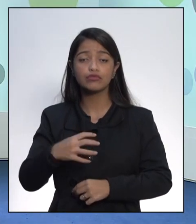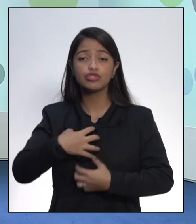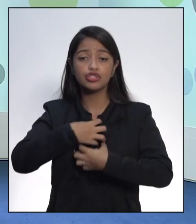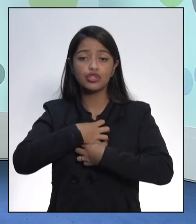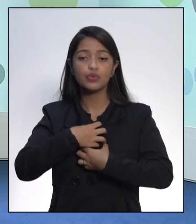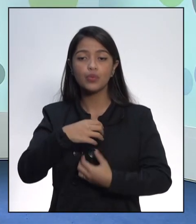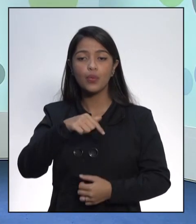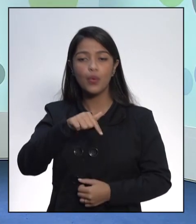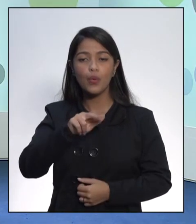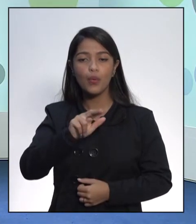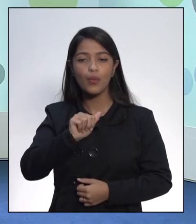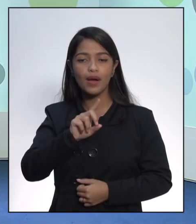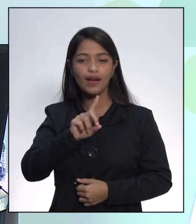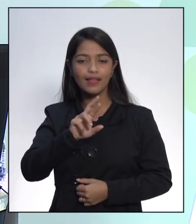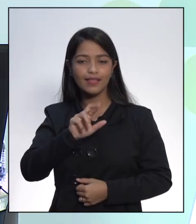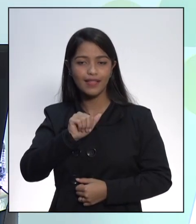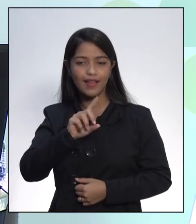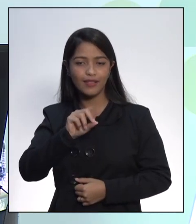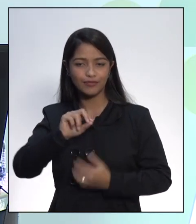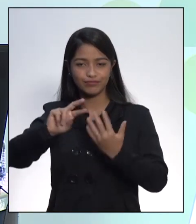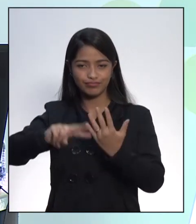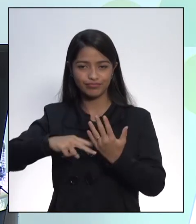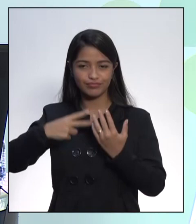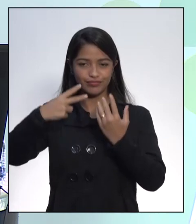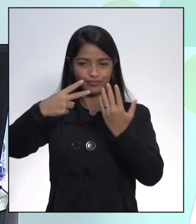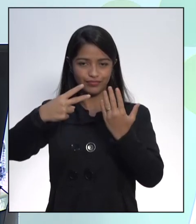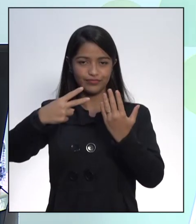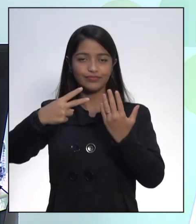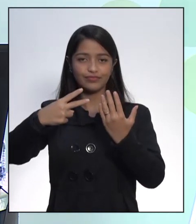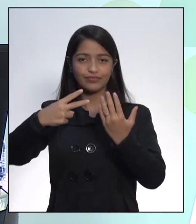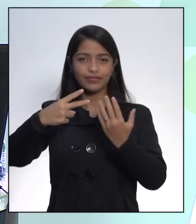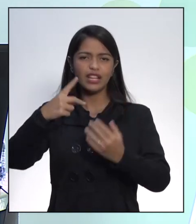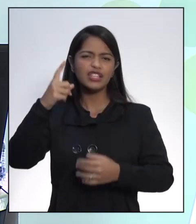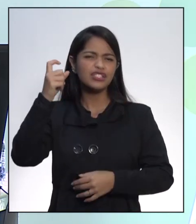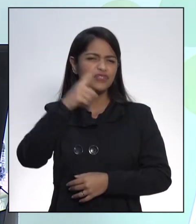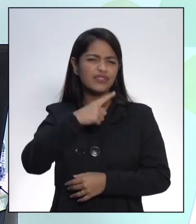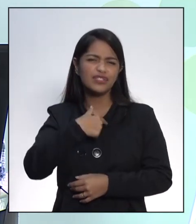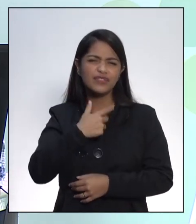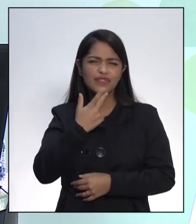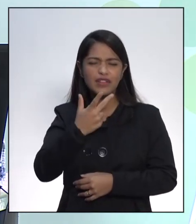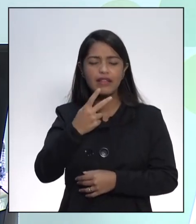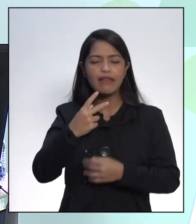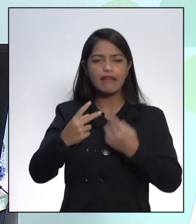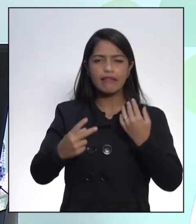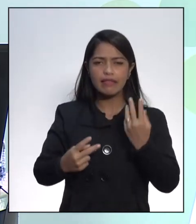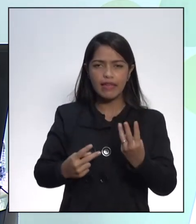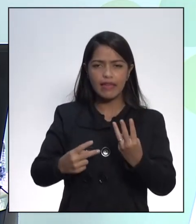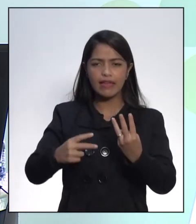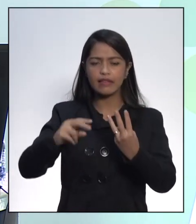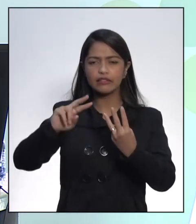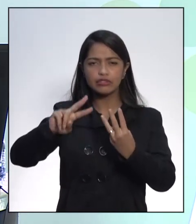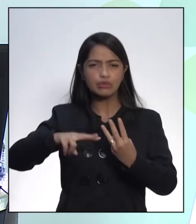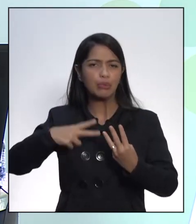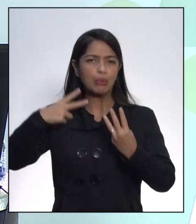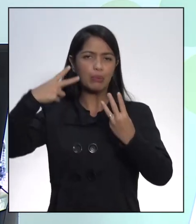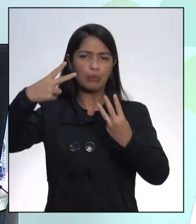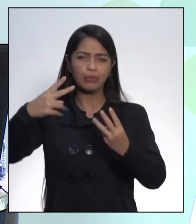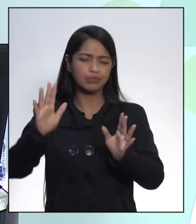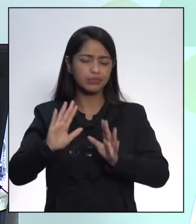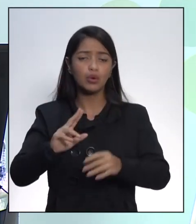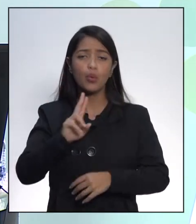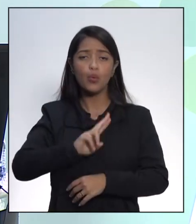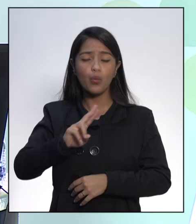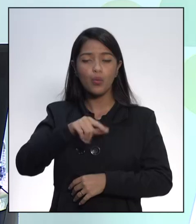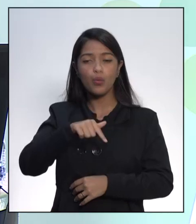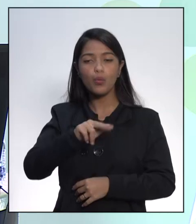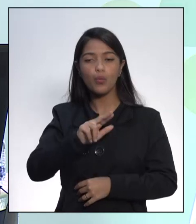É muito mais prático. Raramente eu vejo pessoas falando 3 à segunda potência, né? O pessoal já fala 3 ao quadrado. Entendi. E